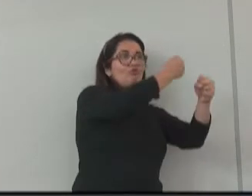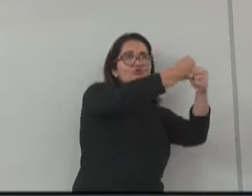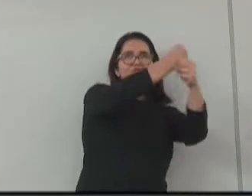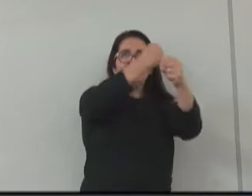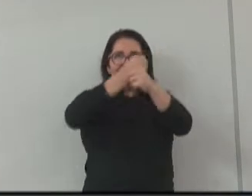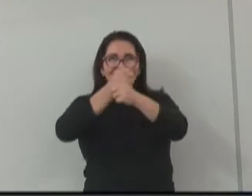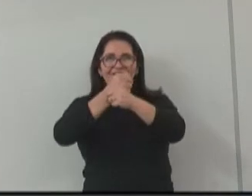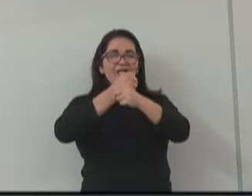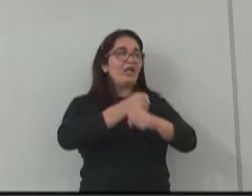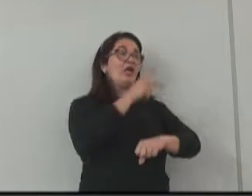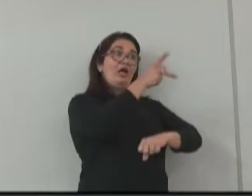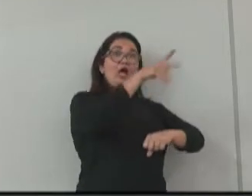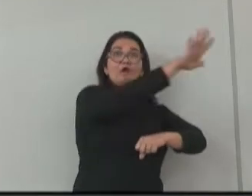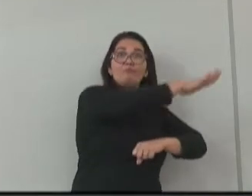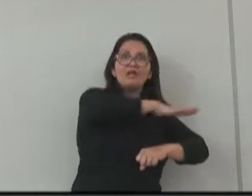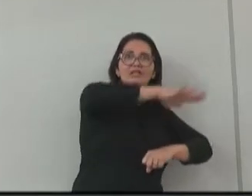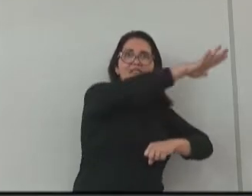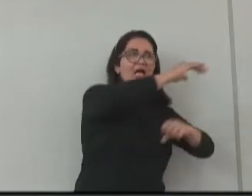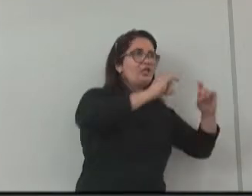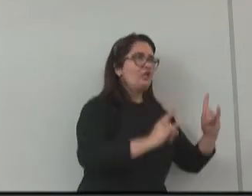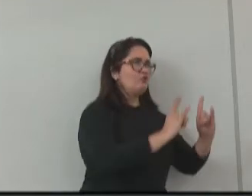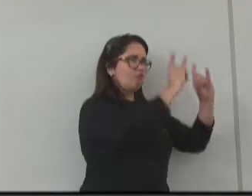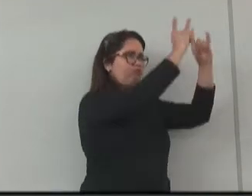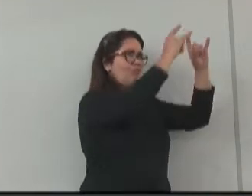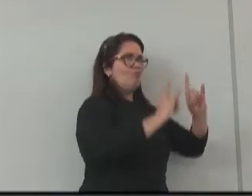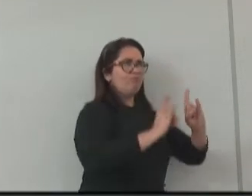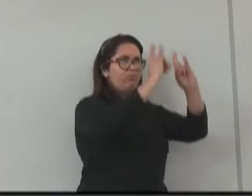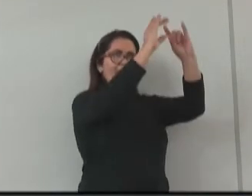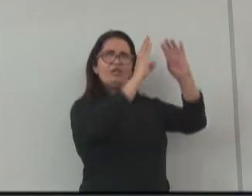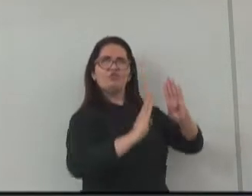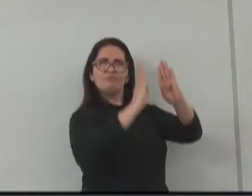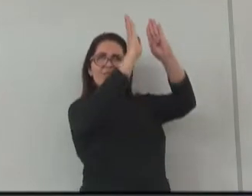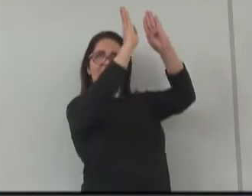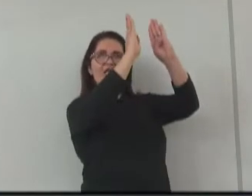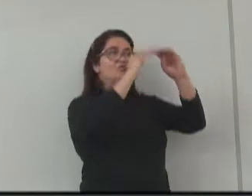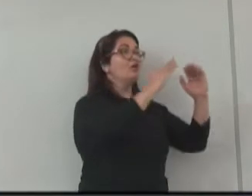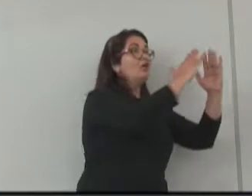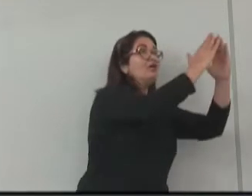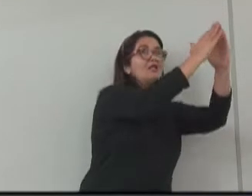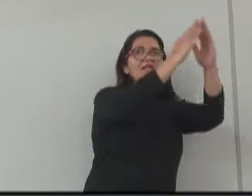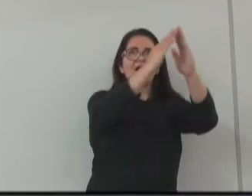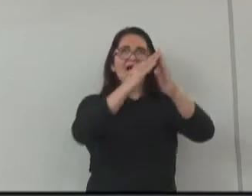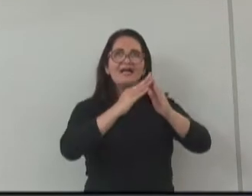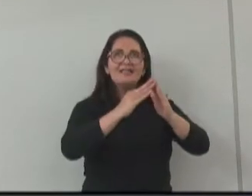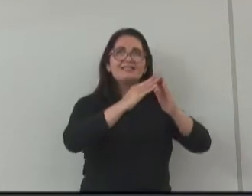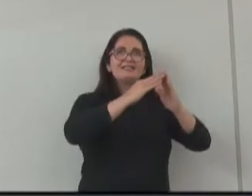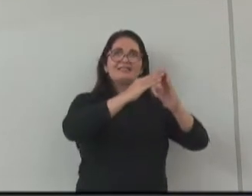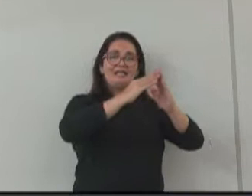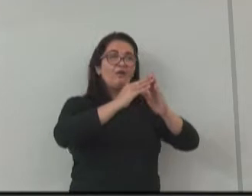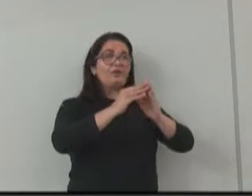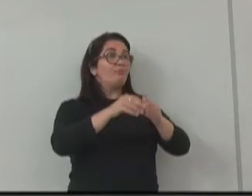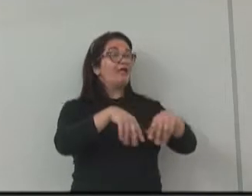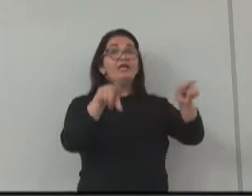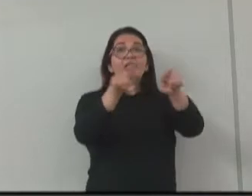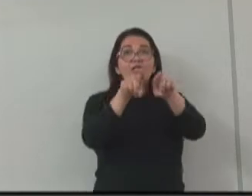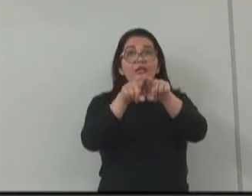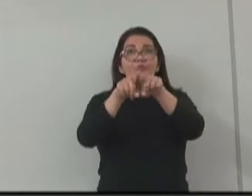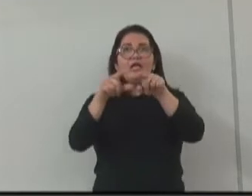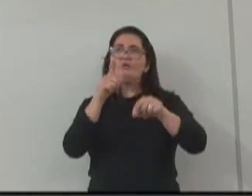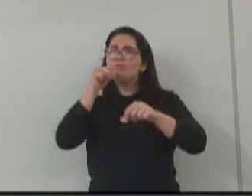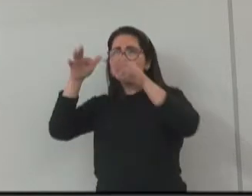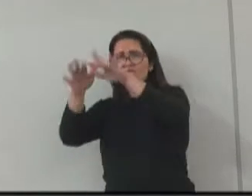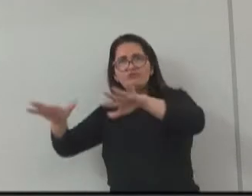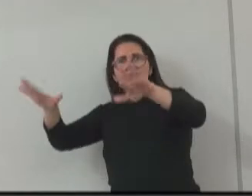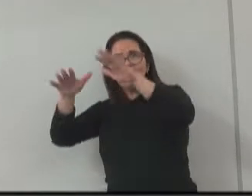ambiente construído, as obras de arquitetura e paisagem. Nós podemos ver aí vários exemplos